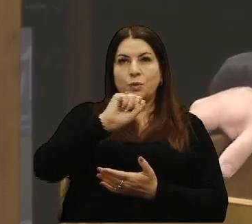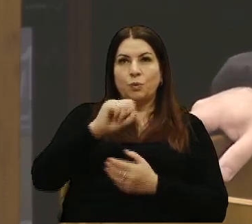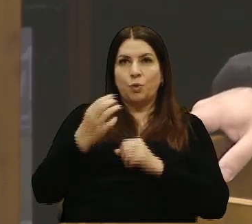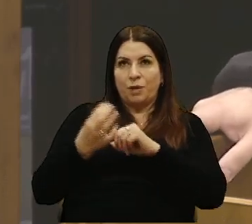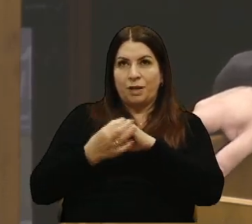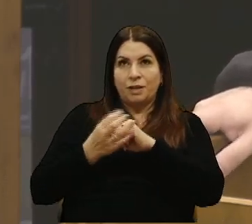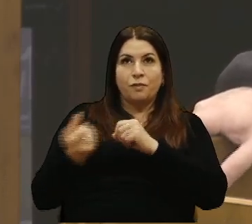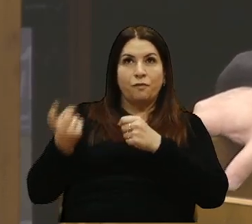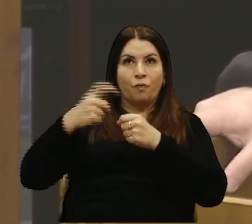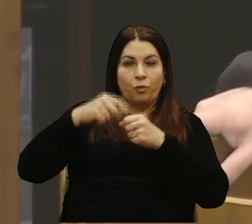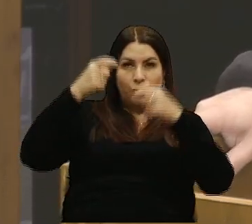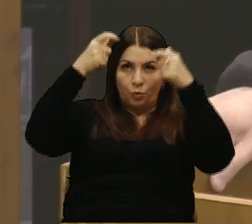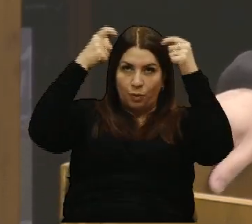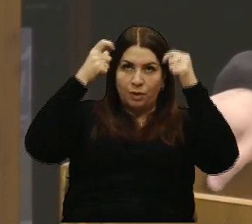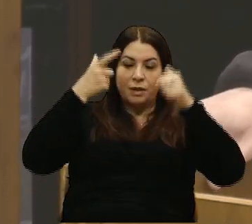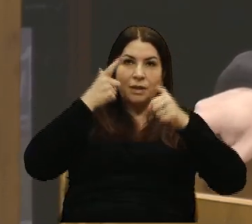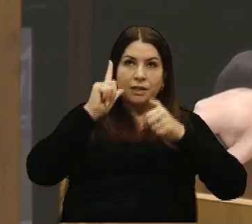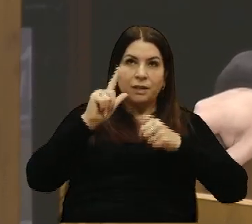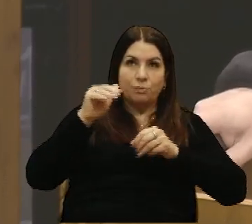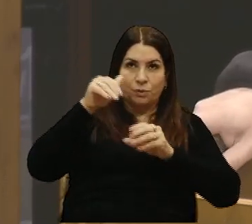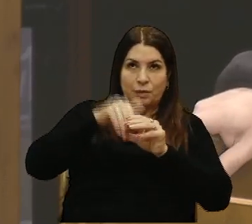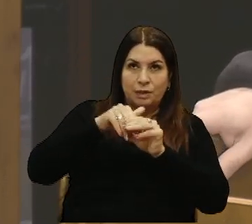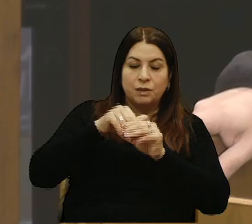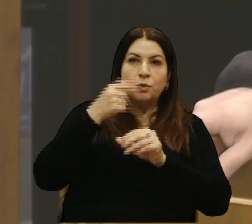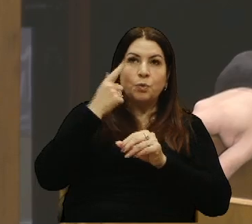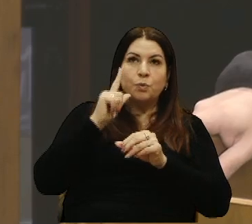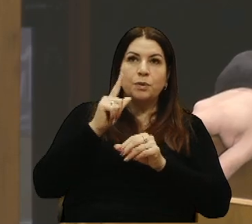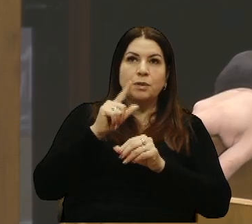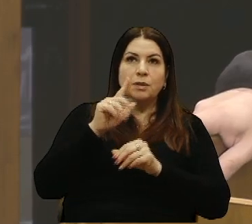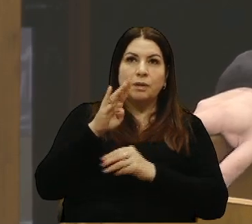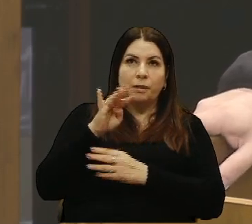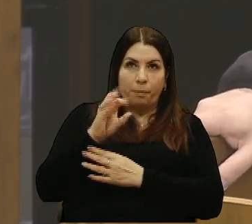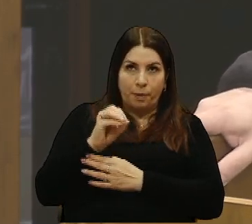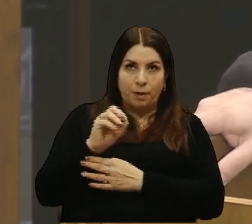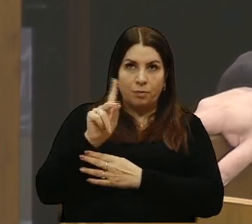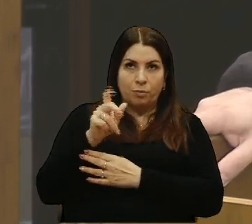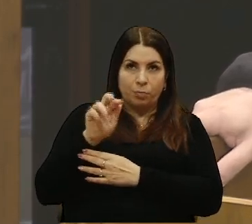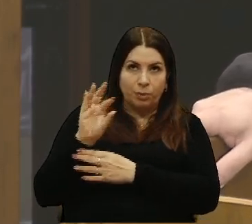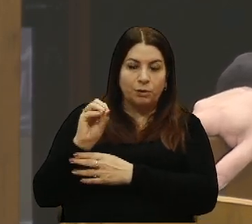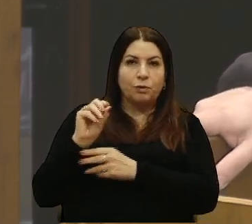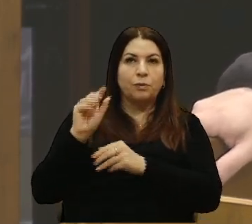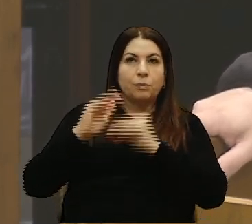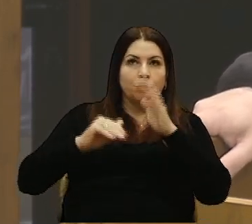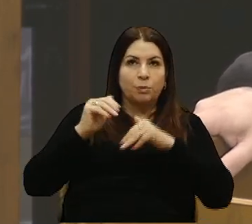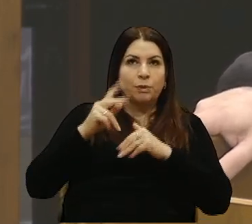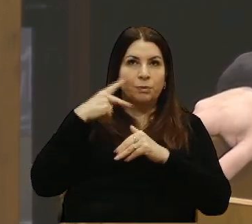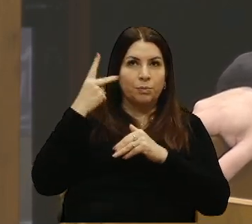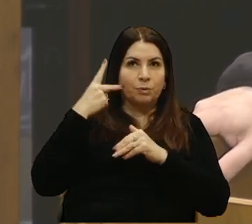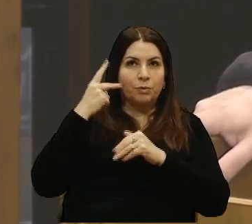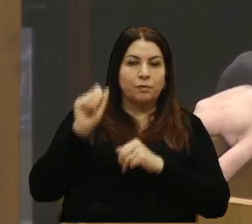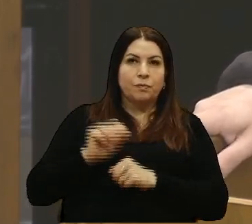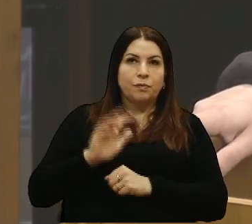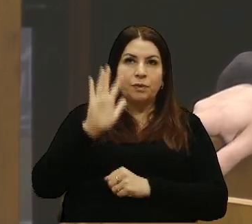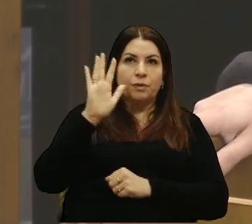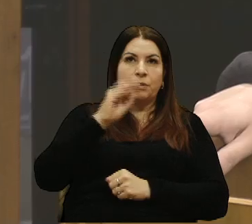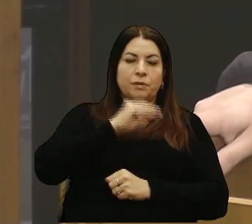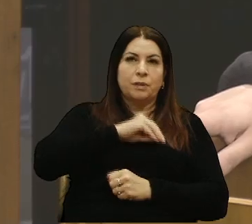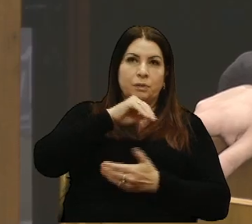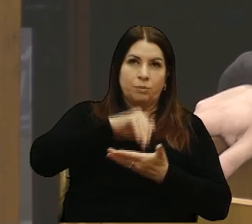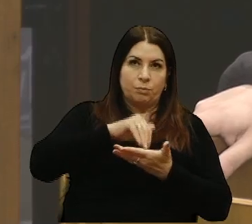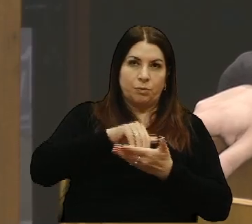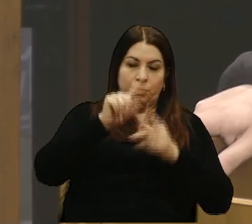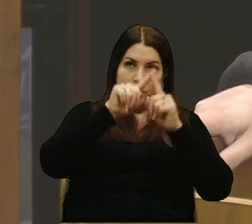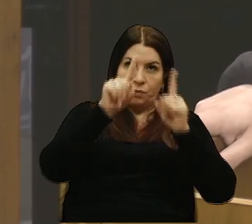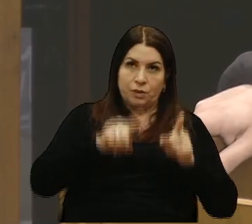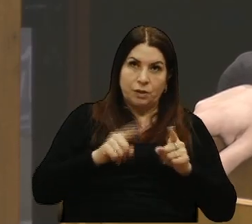Rei. Nós ganhamos a eleição e conseguimos, Beto e Paulinho, implementar uma política de realmente valorização do salário mínimo para os